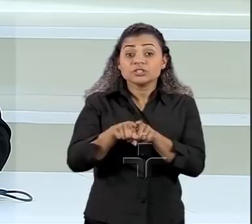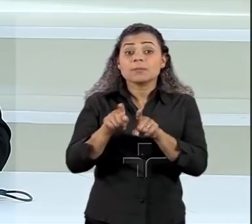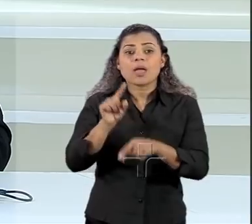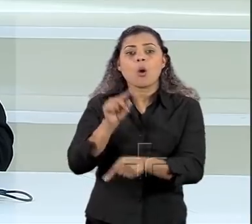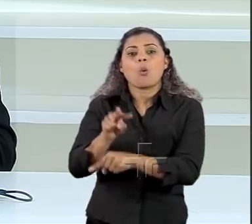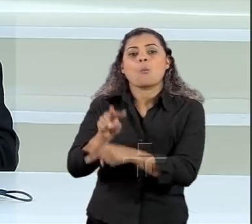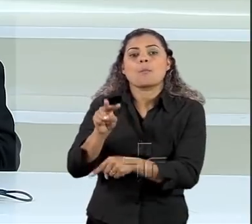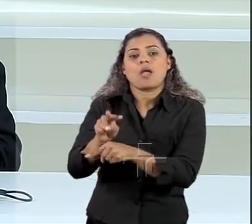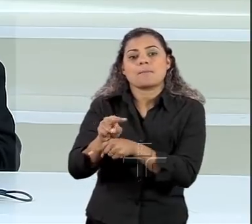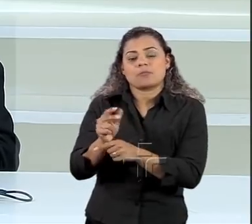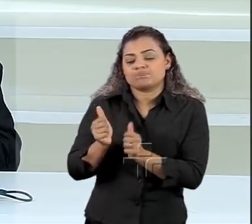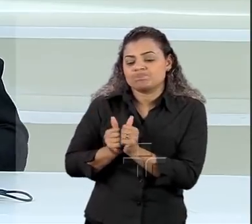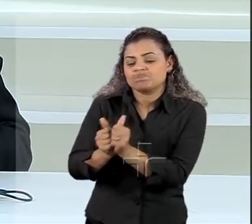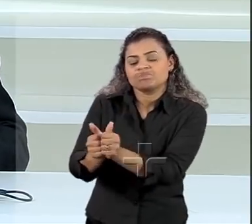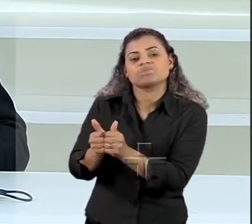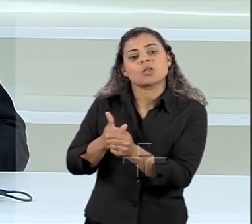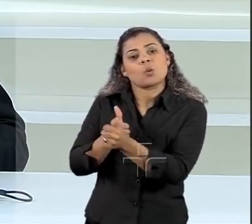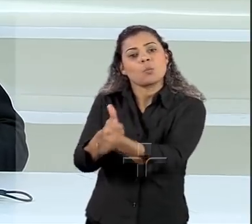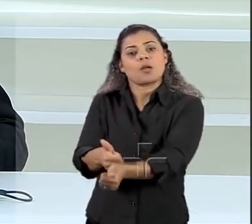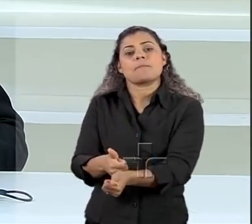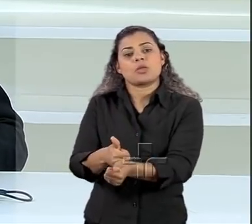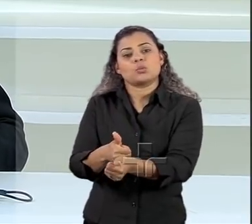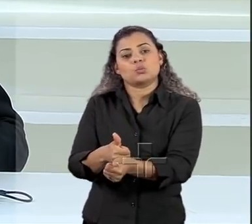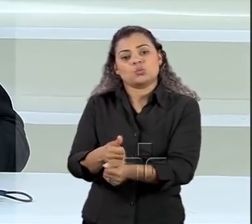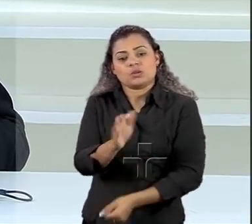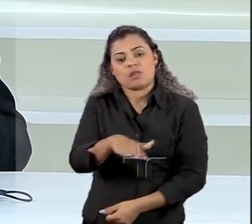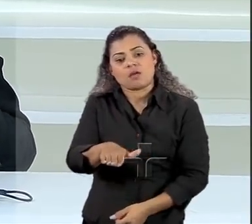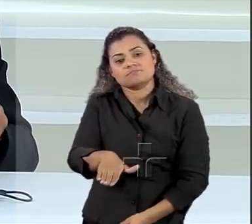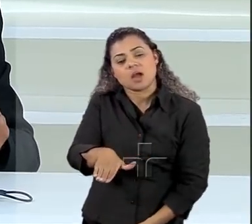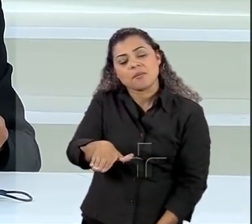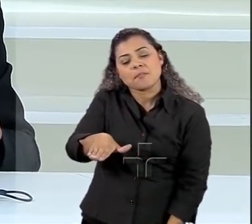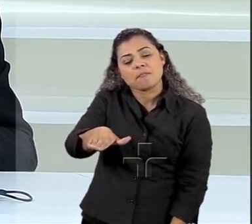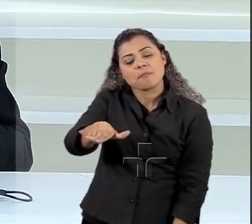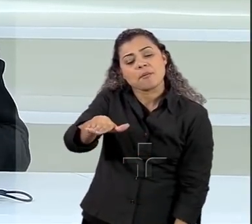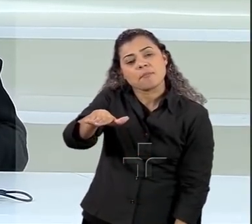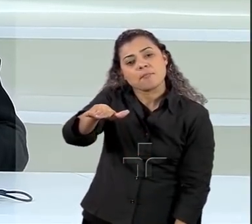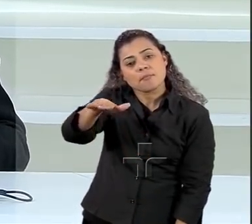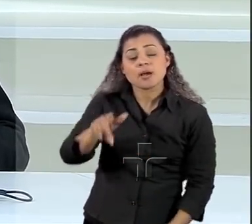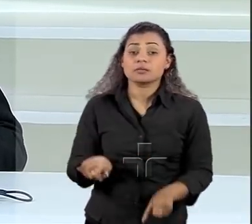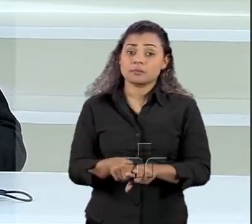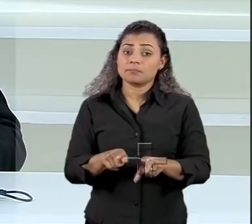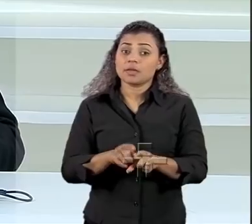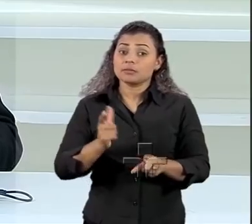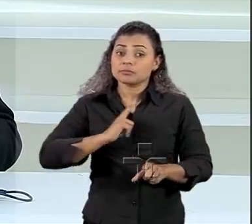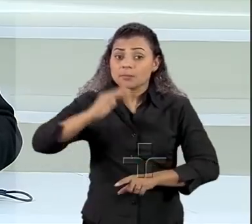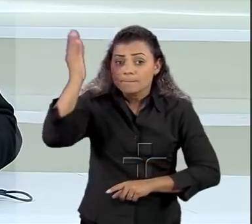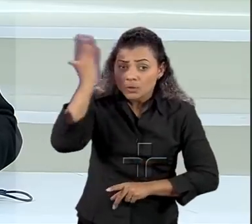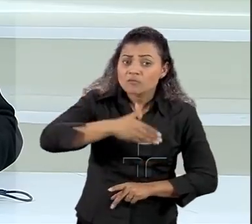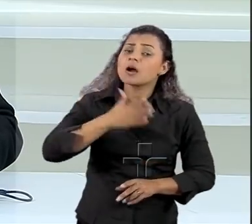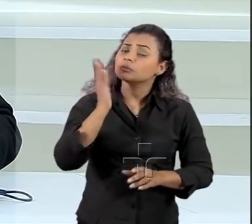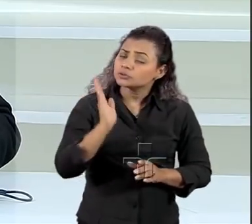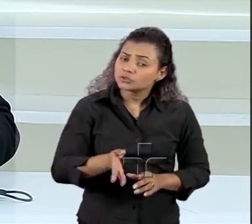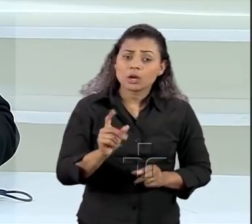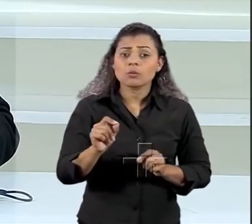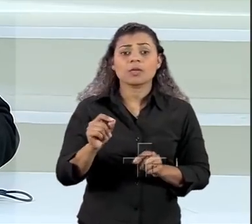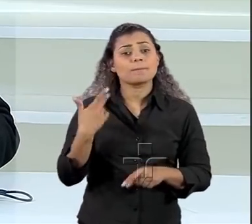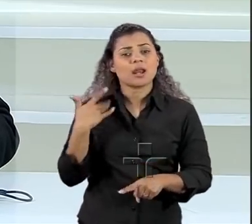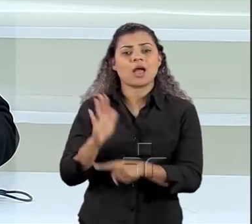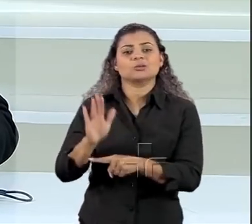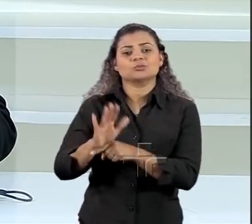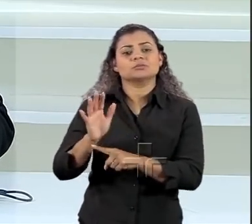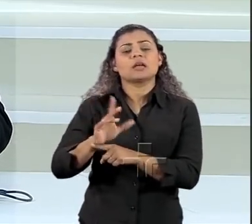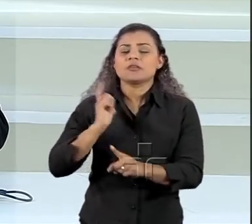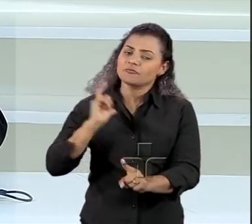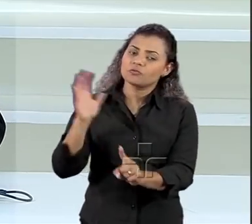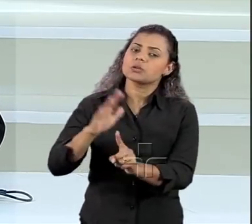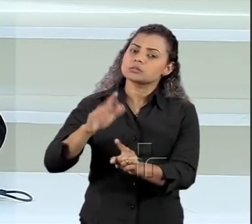infância. Esse modelo é testado, comprovado e determinante para fazer uma grande diferença